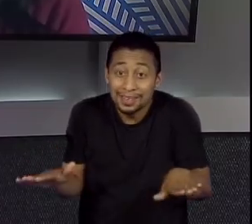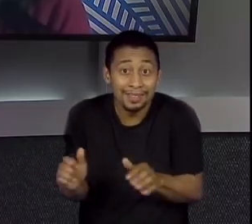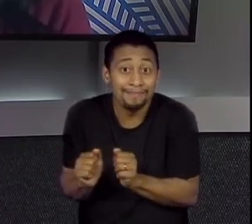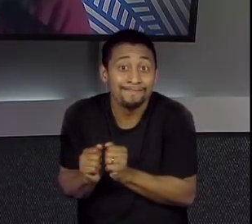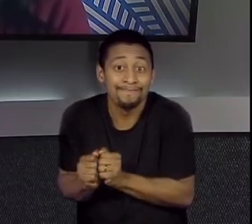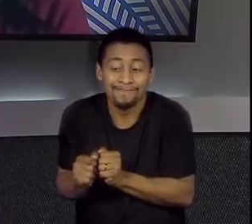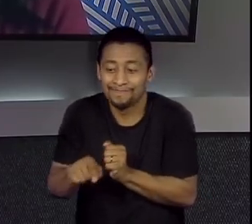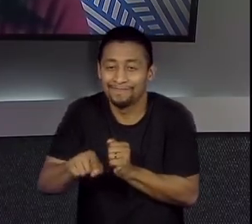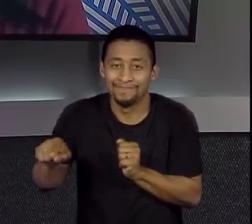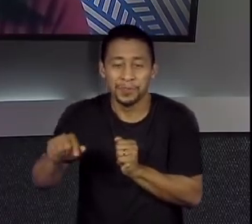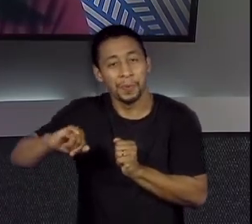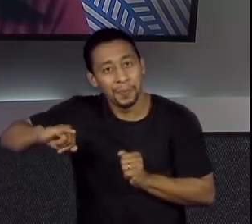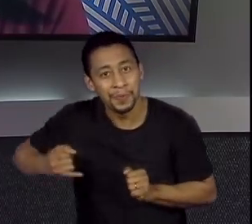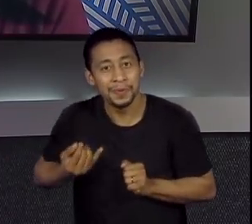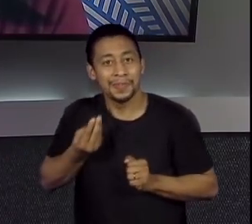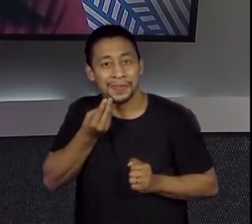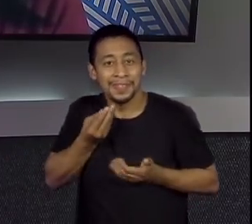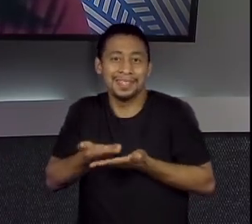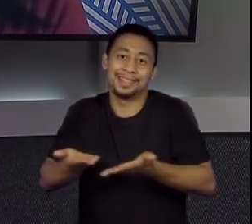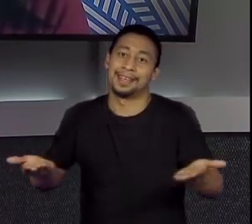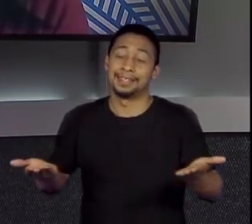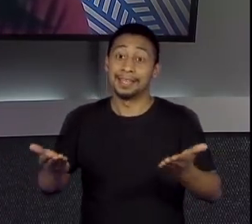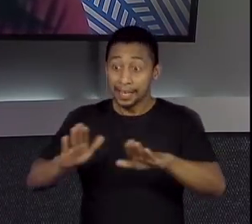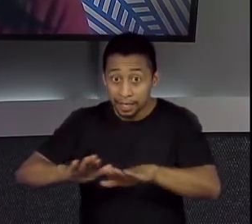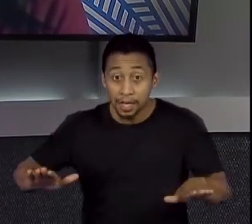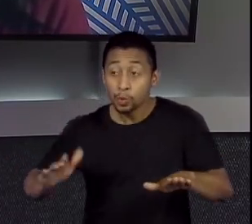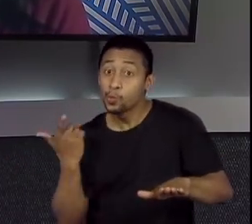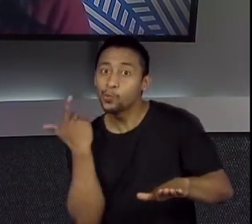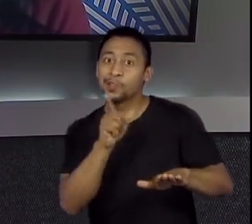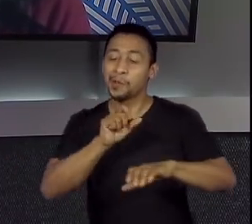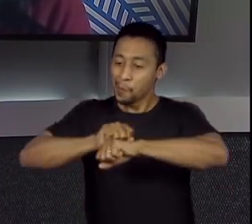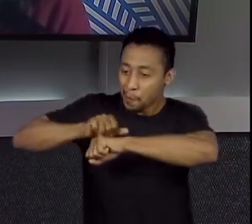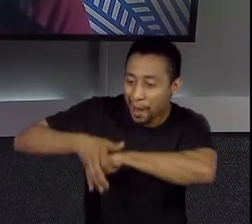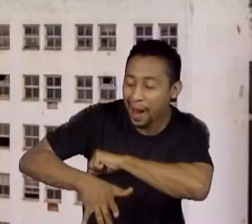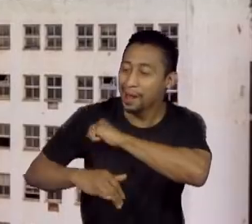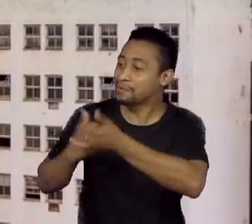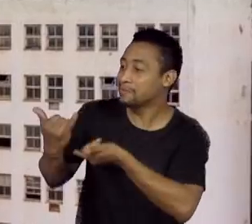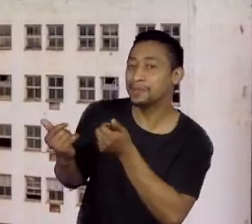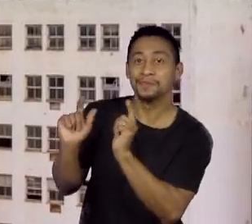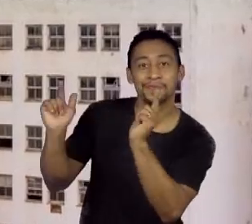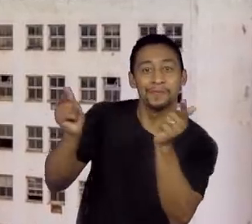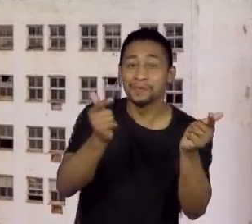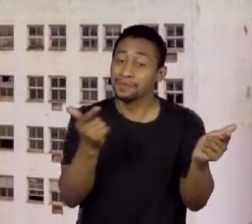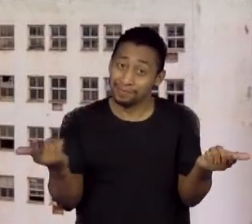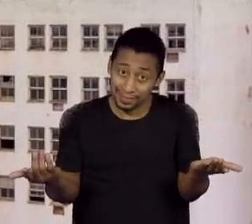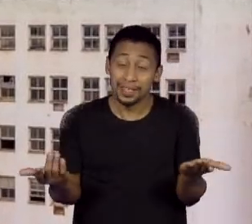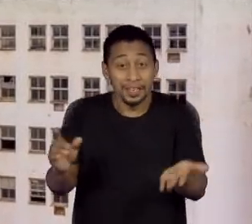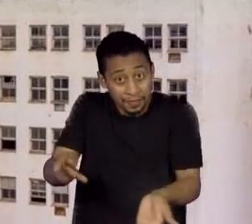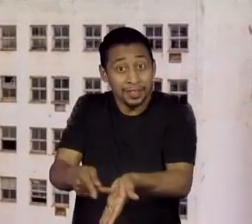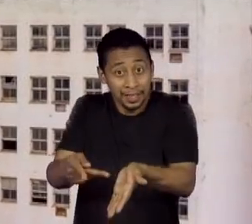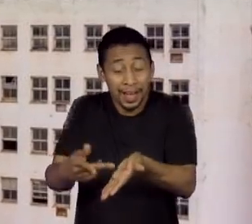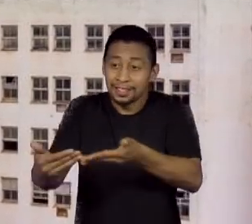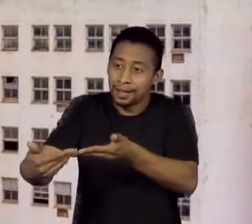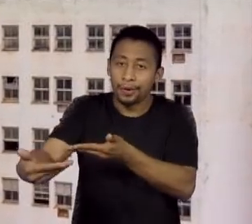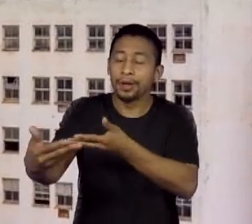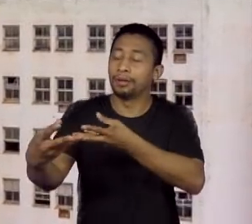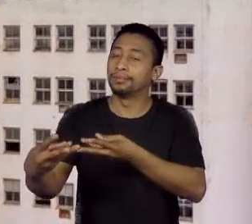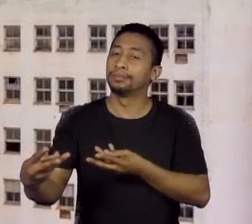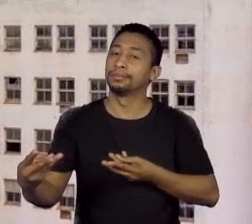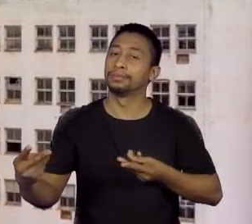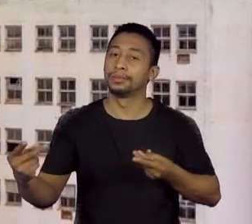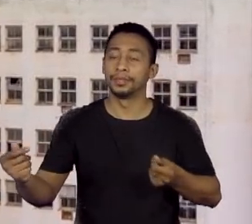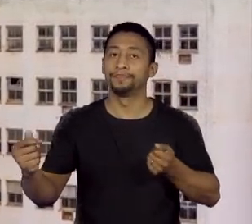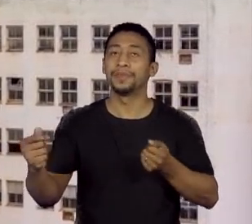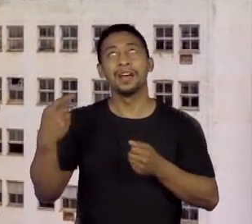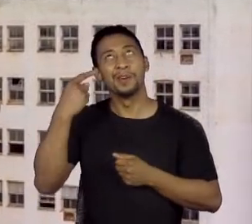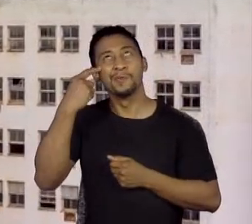oportunidade de ter essa infância conhece a verdadeira liberdade e a verdadeira alegria da infância. E vi esse rio menino muito